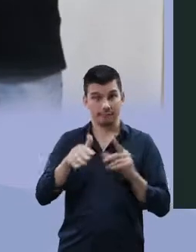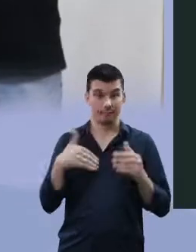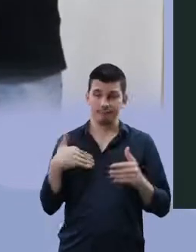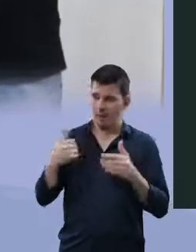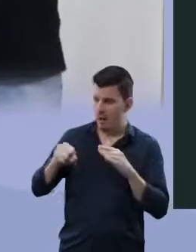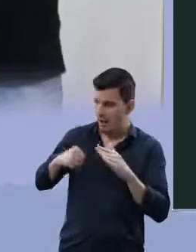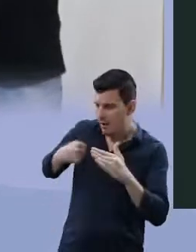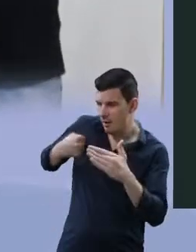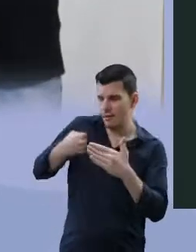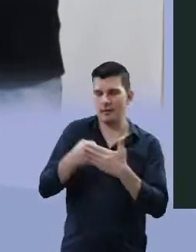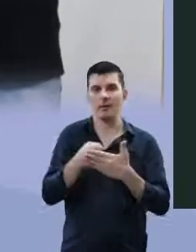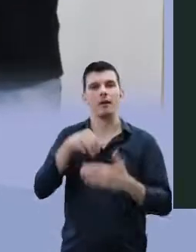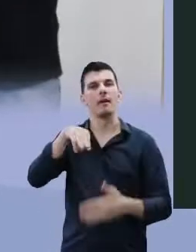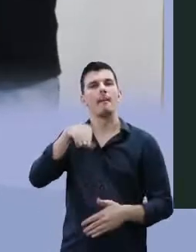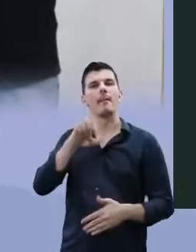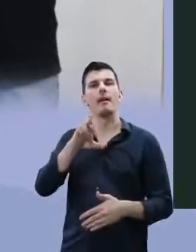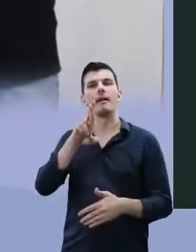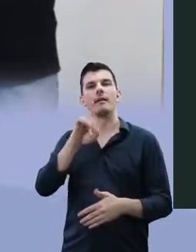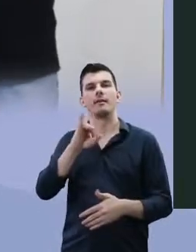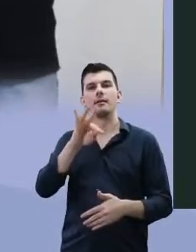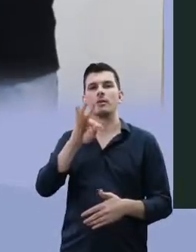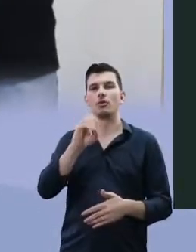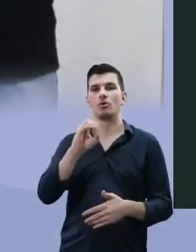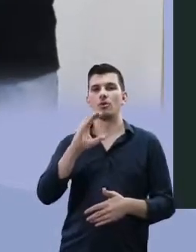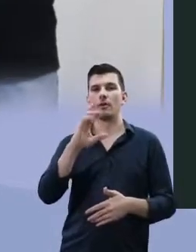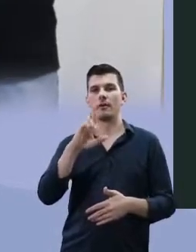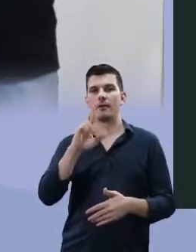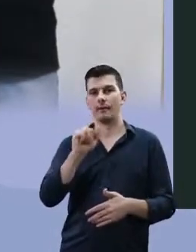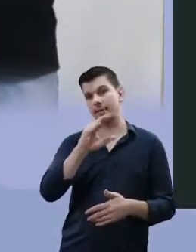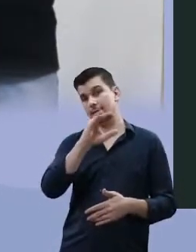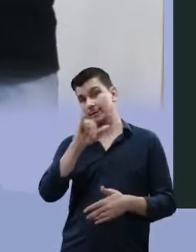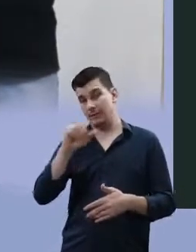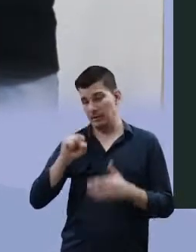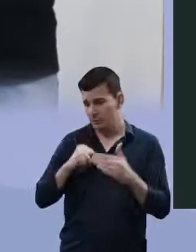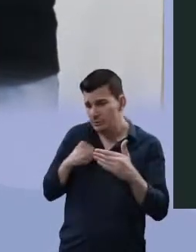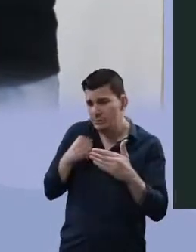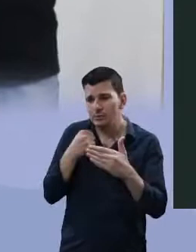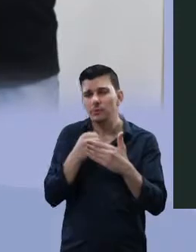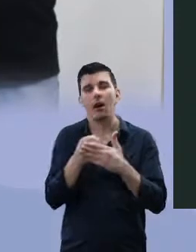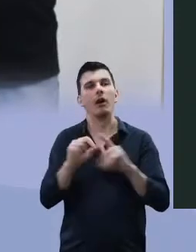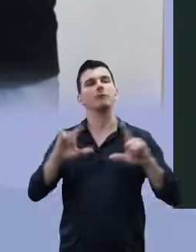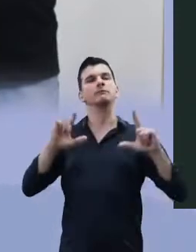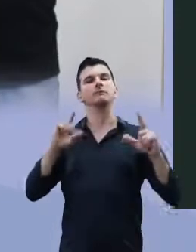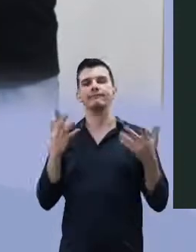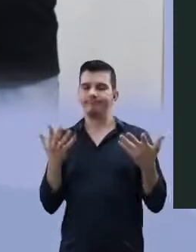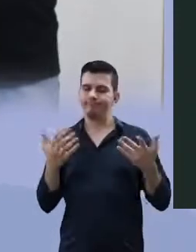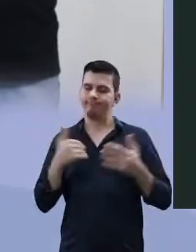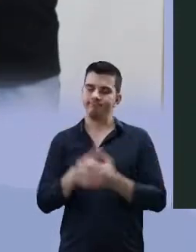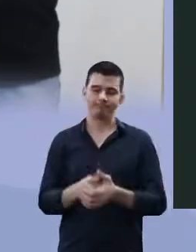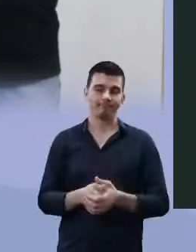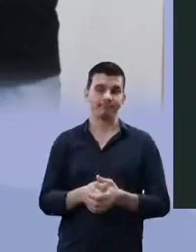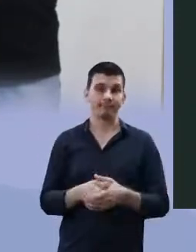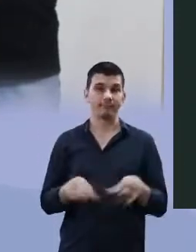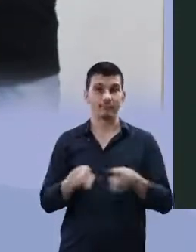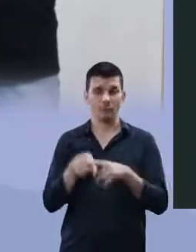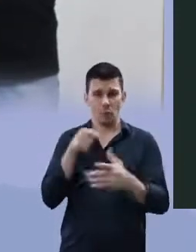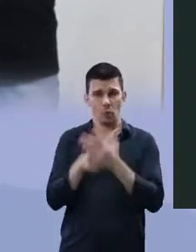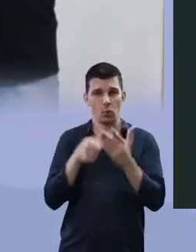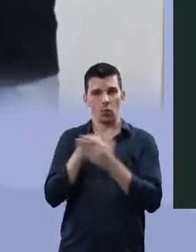claro, a luta pela igualdade de direitos. Então, essa questão, ela tem que ser pensada o